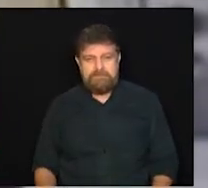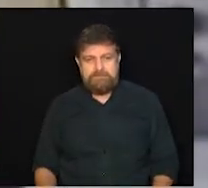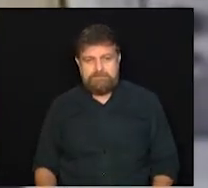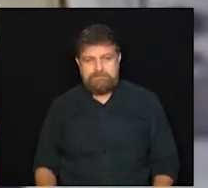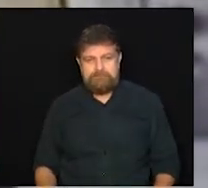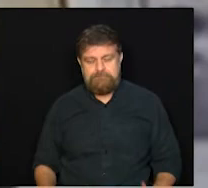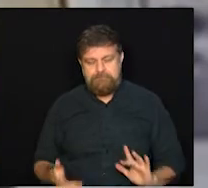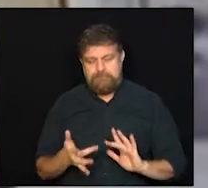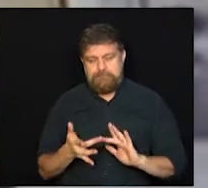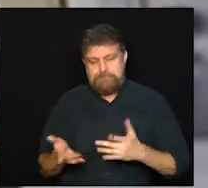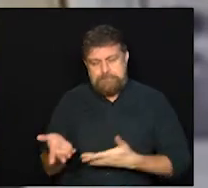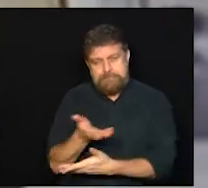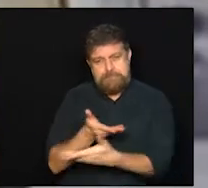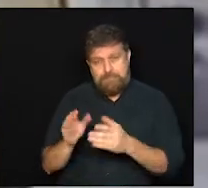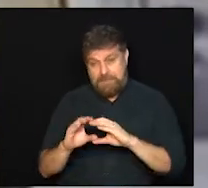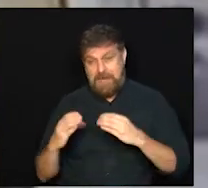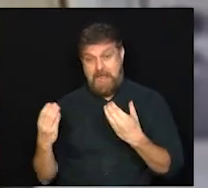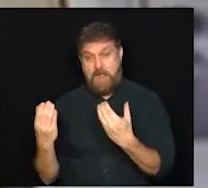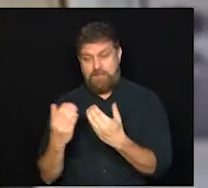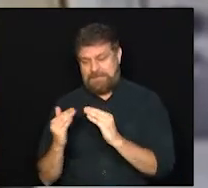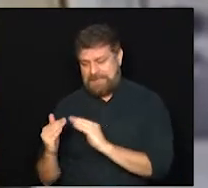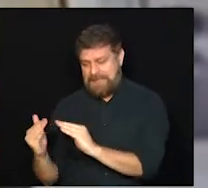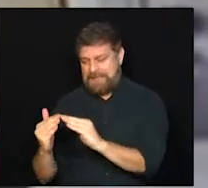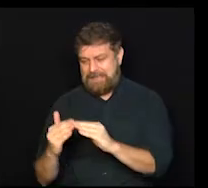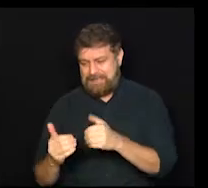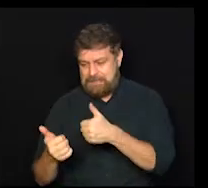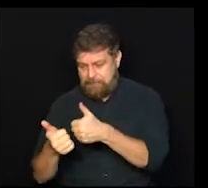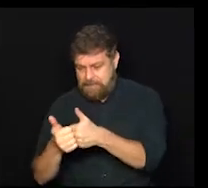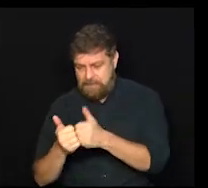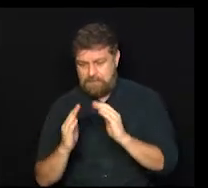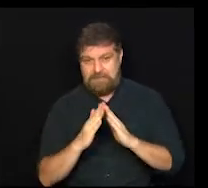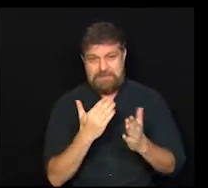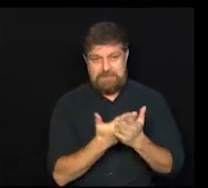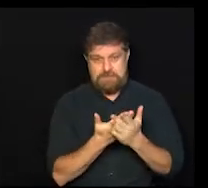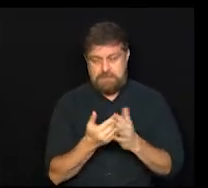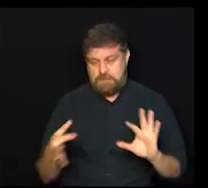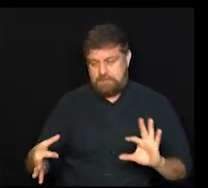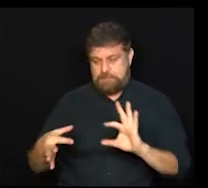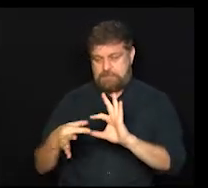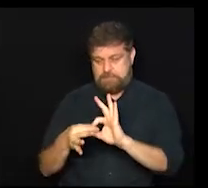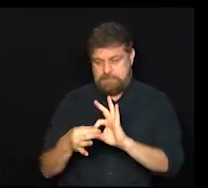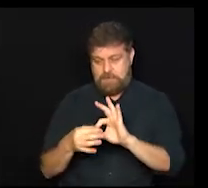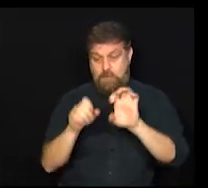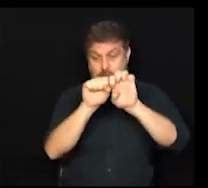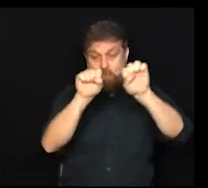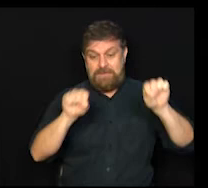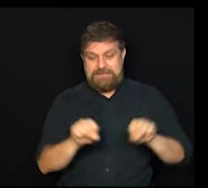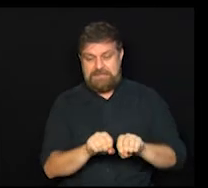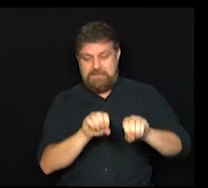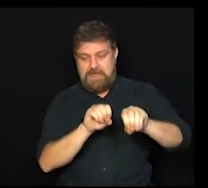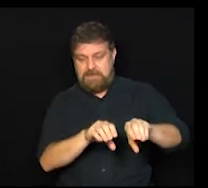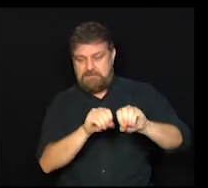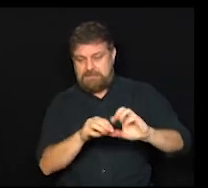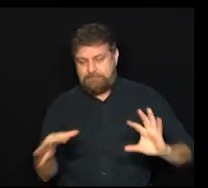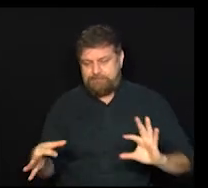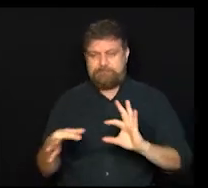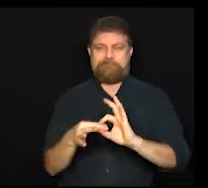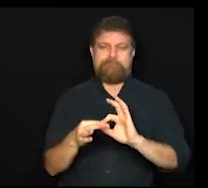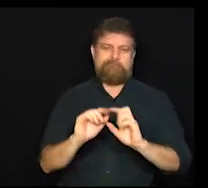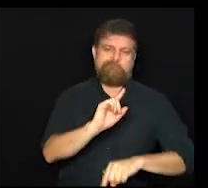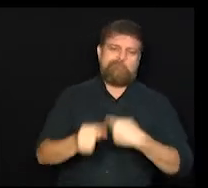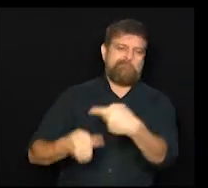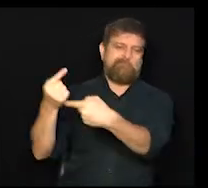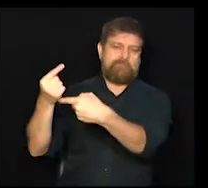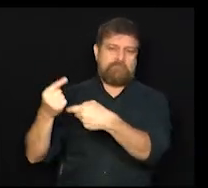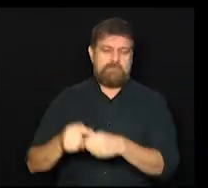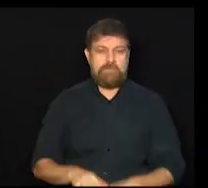articulação da comunidade ao redor com o aparelho escolar e com o sistema escolar faz toda a diferença. Segunda